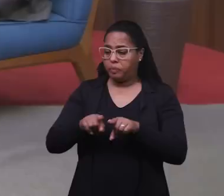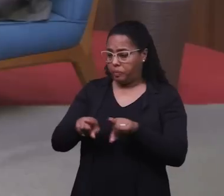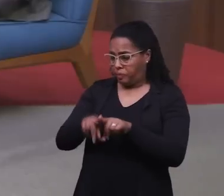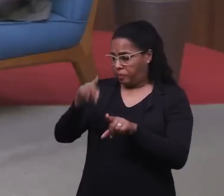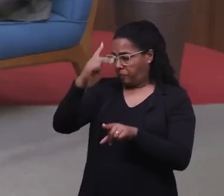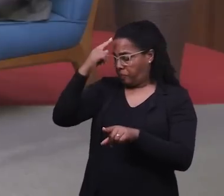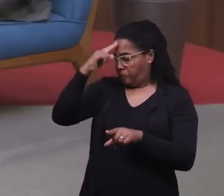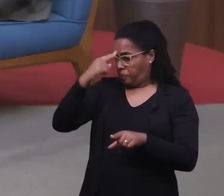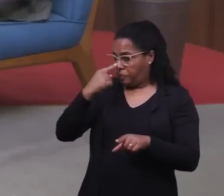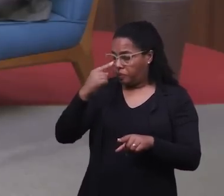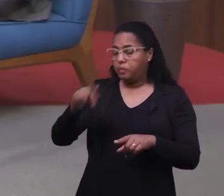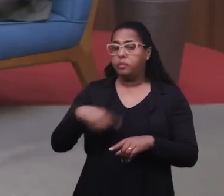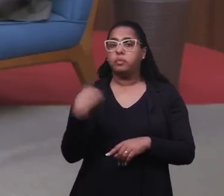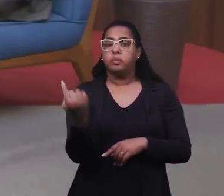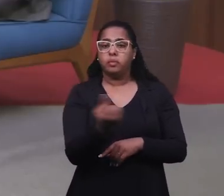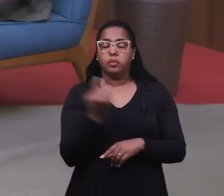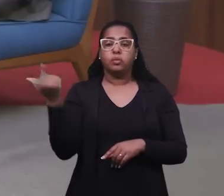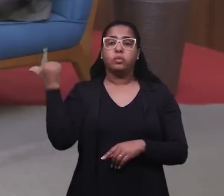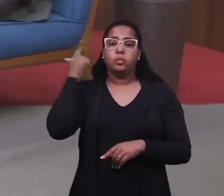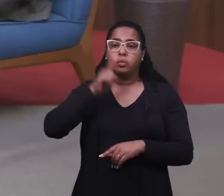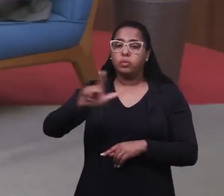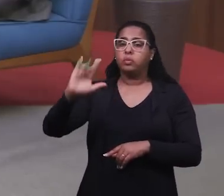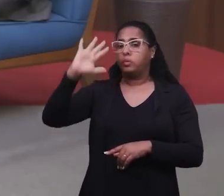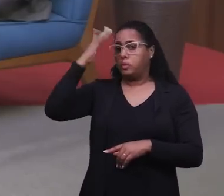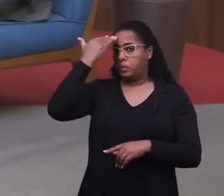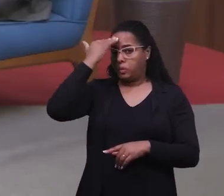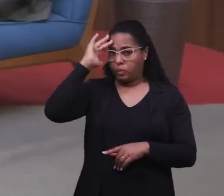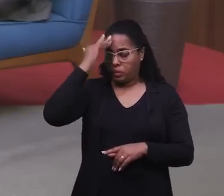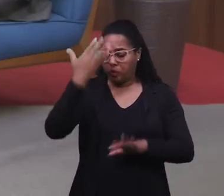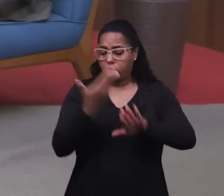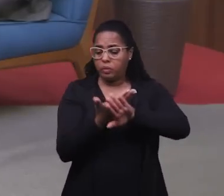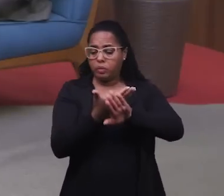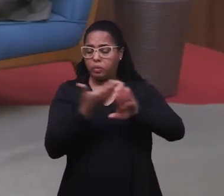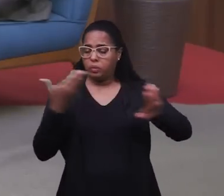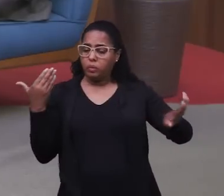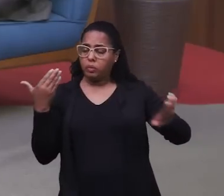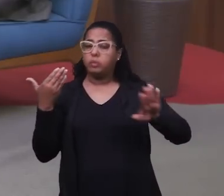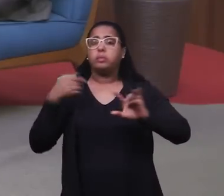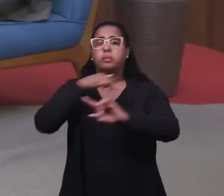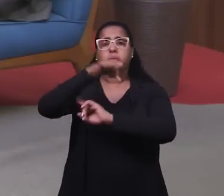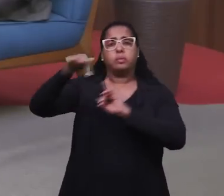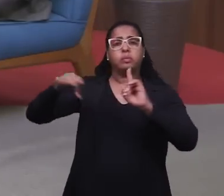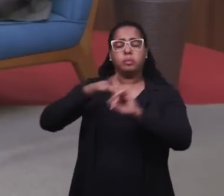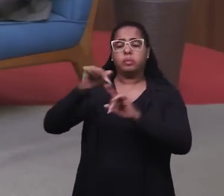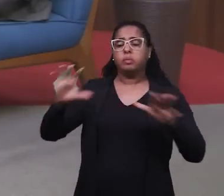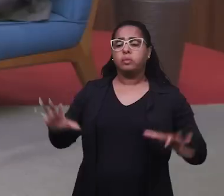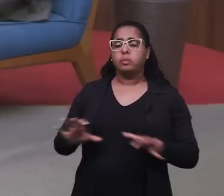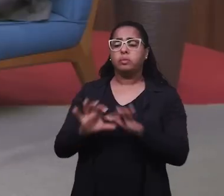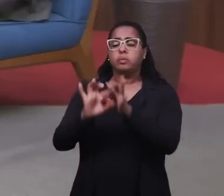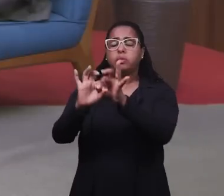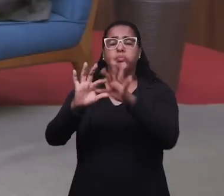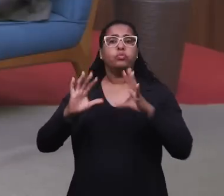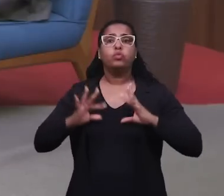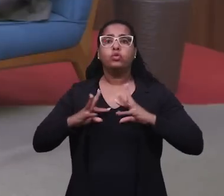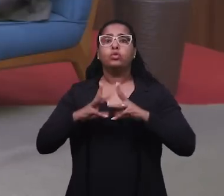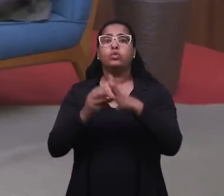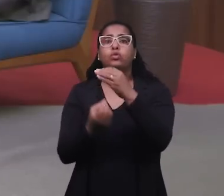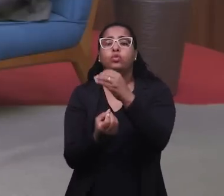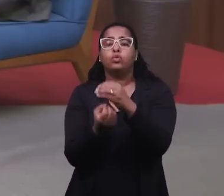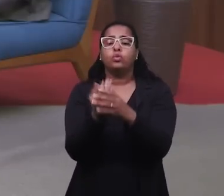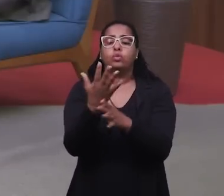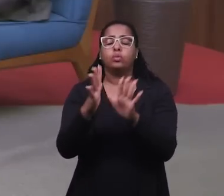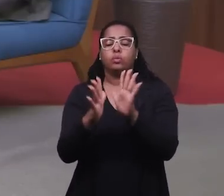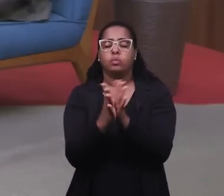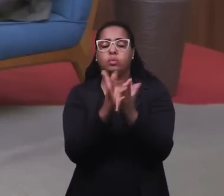nós alcançamos o entendimento, a santidade, a comunhão, tudo vem a partir da